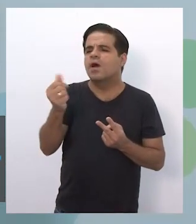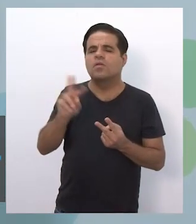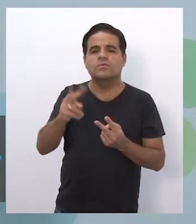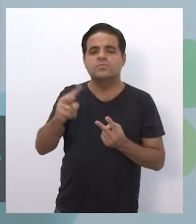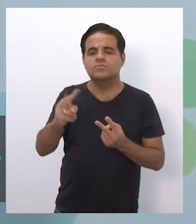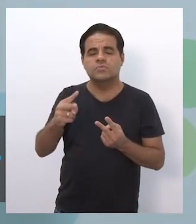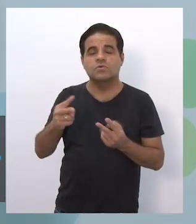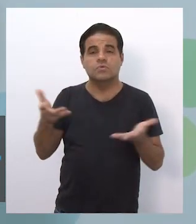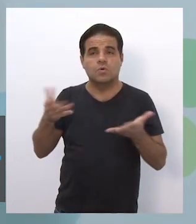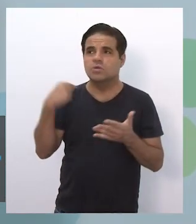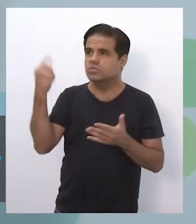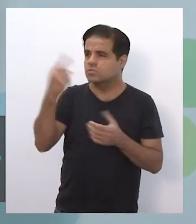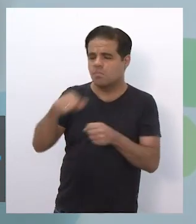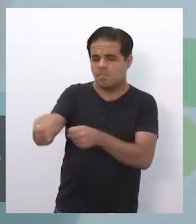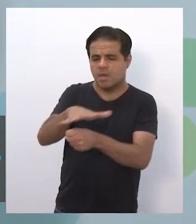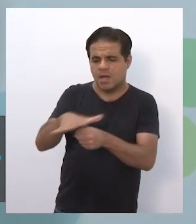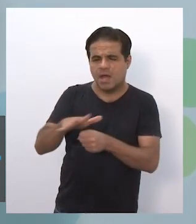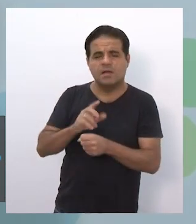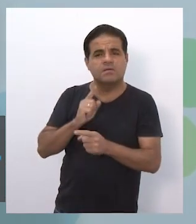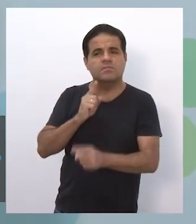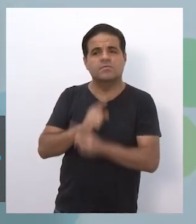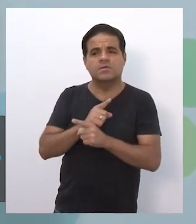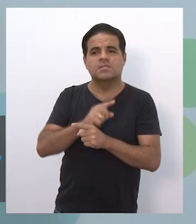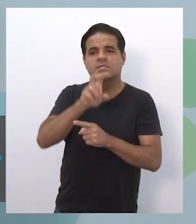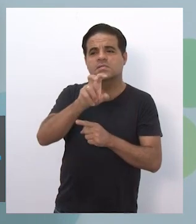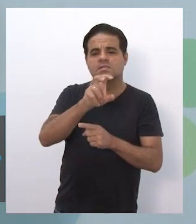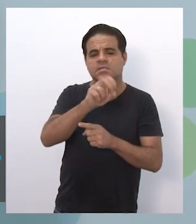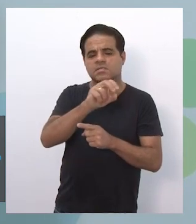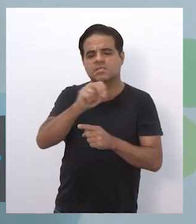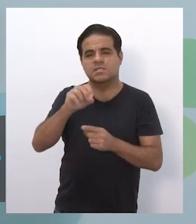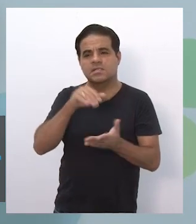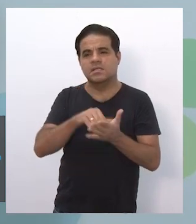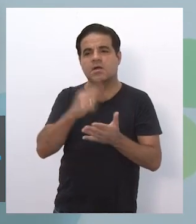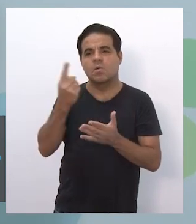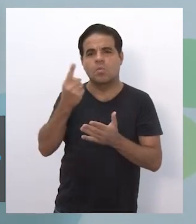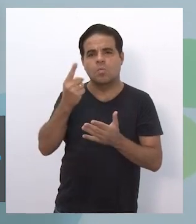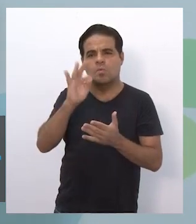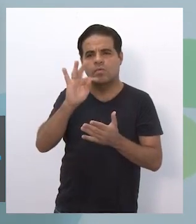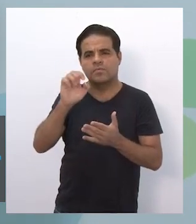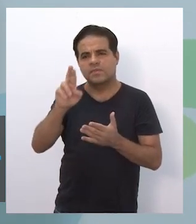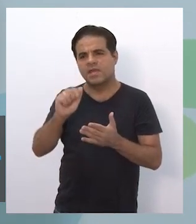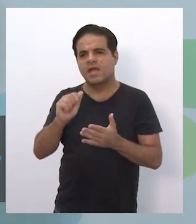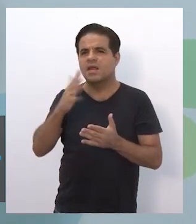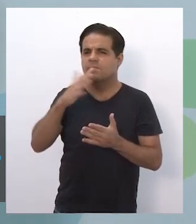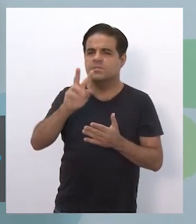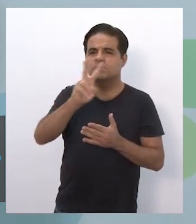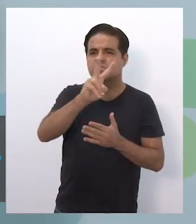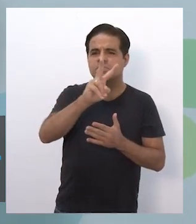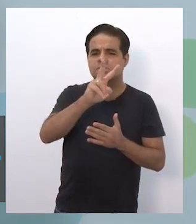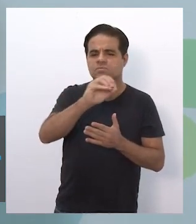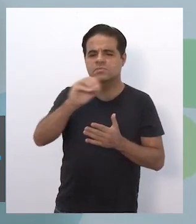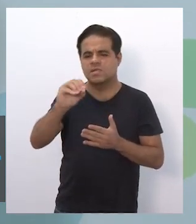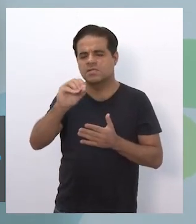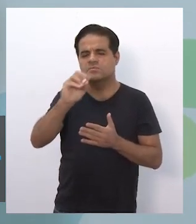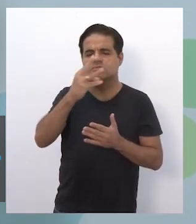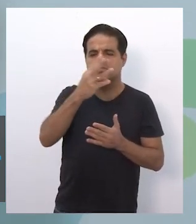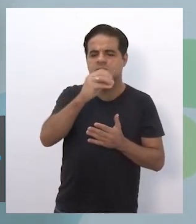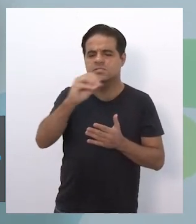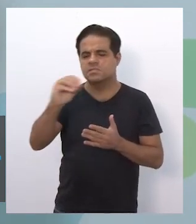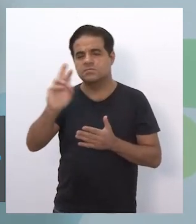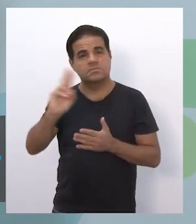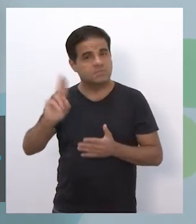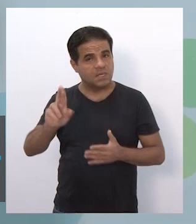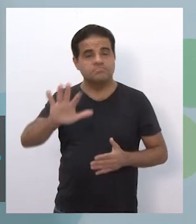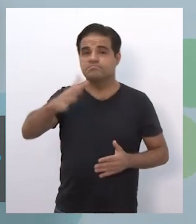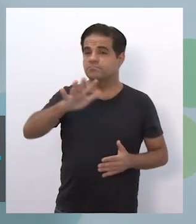no mercado que vocês vão encontrar, de 500 até 1 tera, vocês vão encontrar mais ou menos entre 200 e 300 reais, tá?